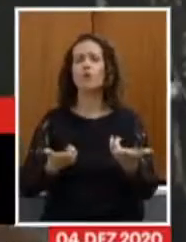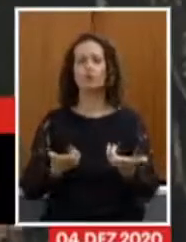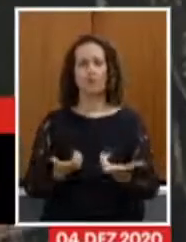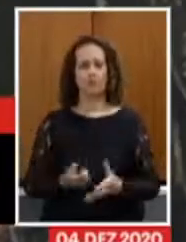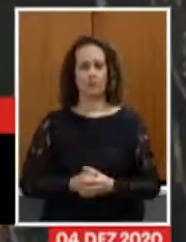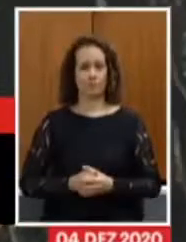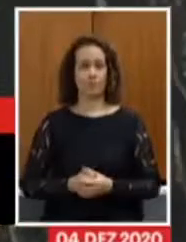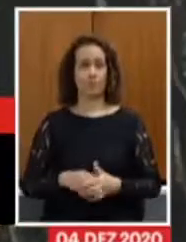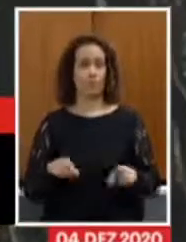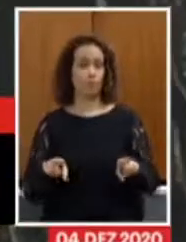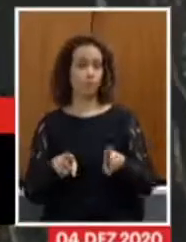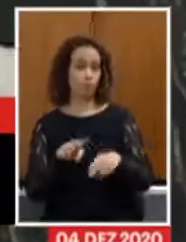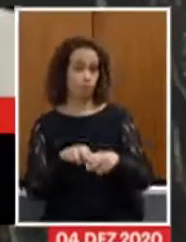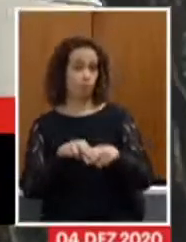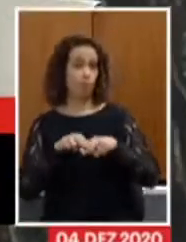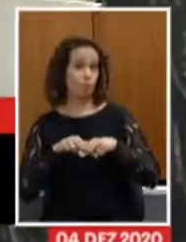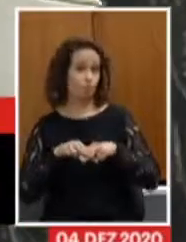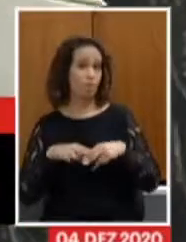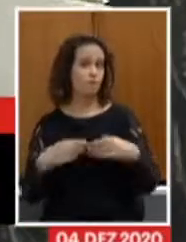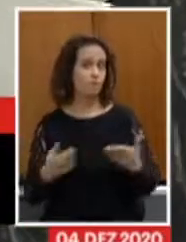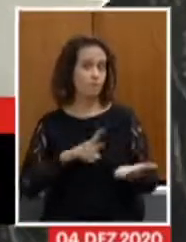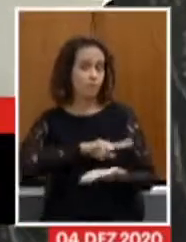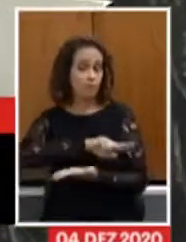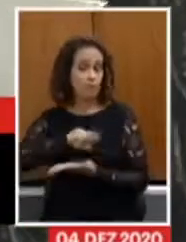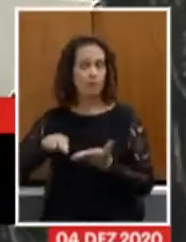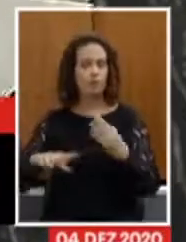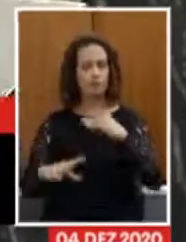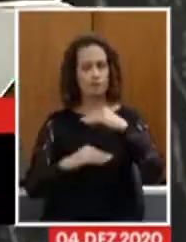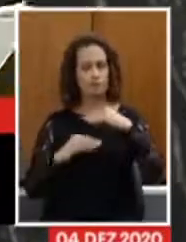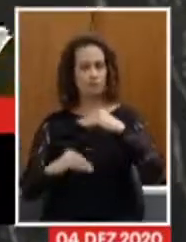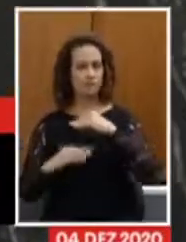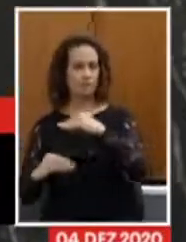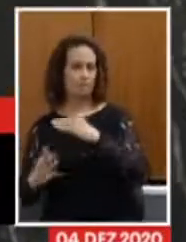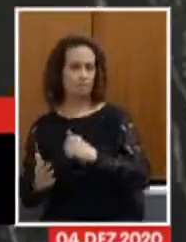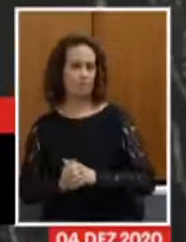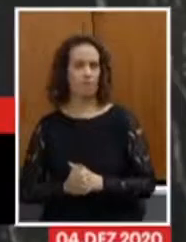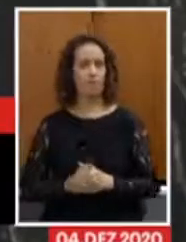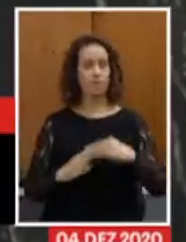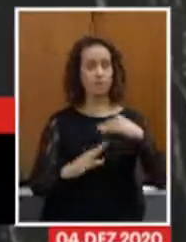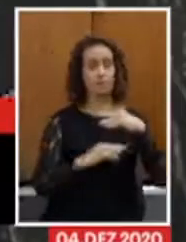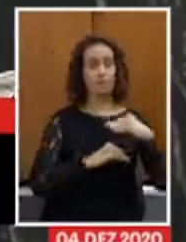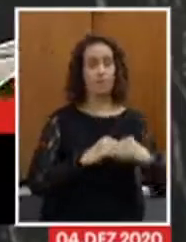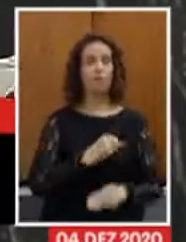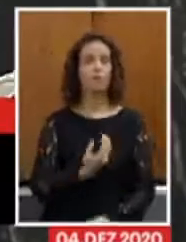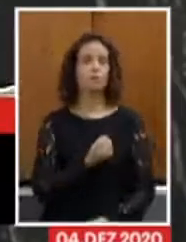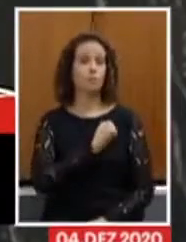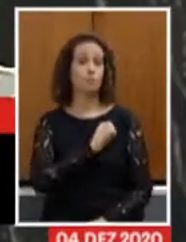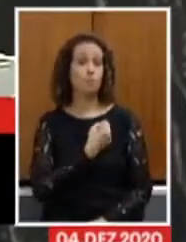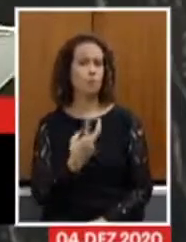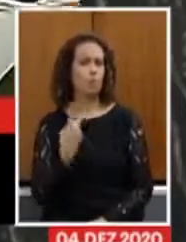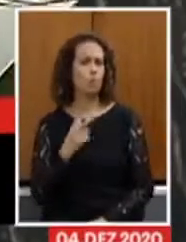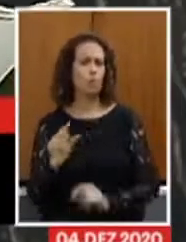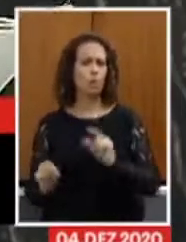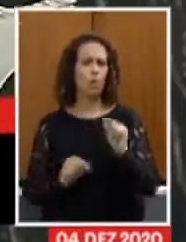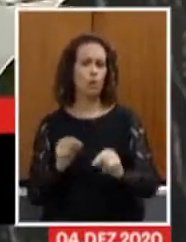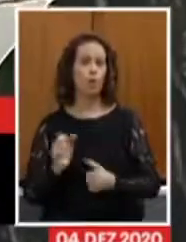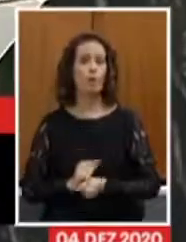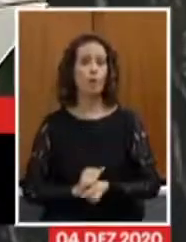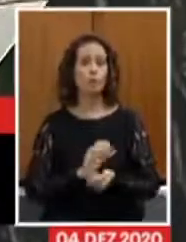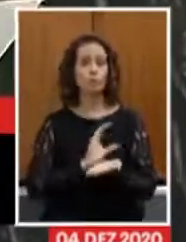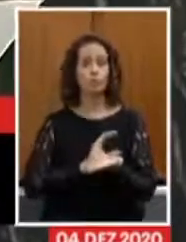elas são várias emendas. Então, eu vou apresentar a cada colega parlamentar. A emenda número 2, ela se refere a recursos